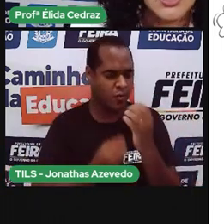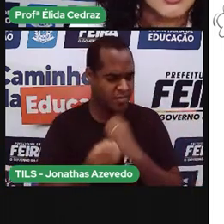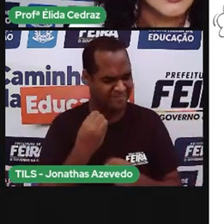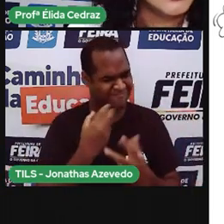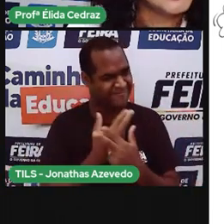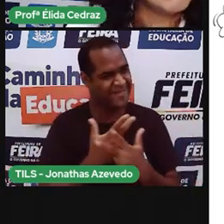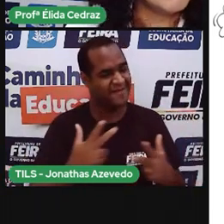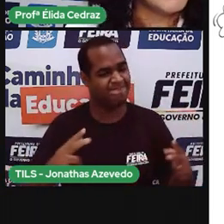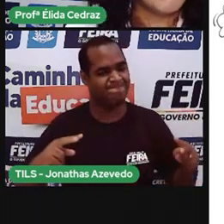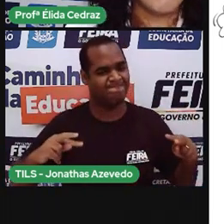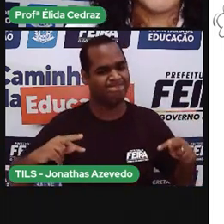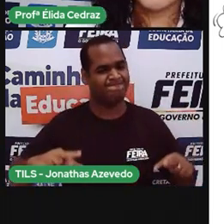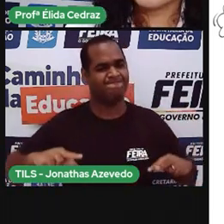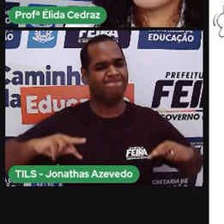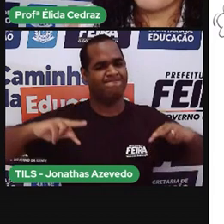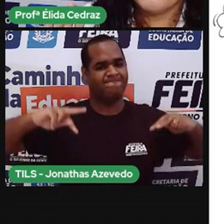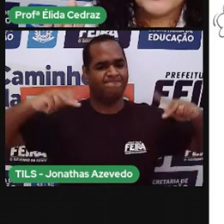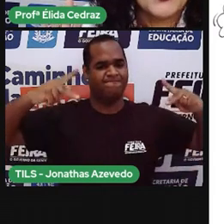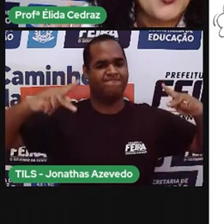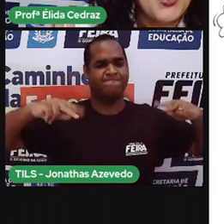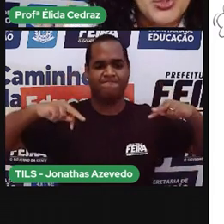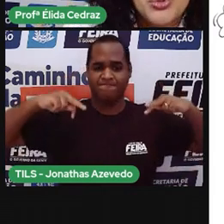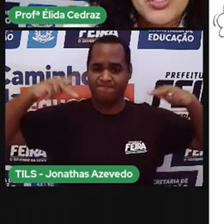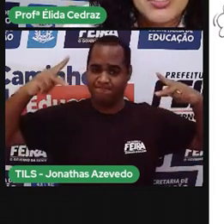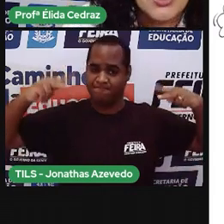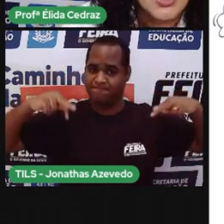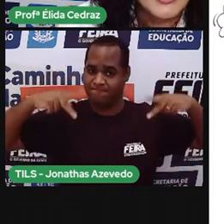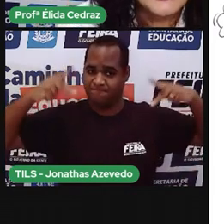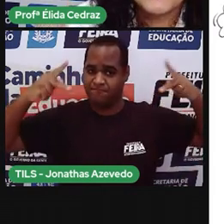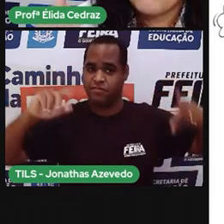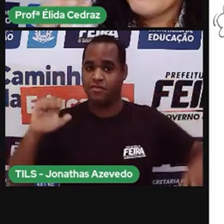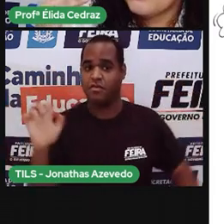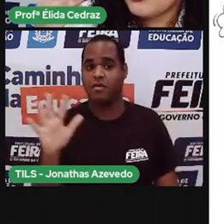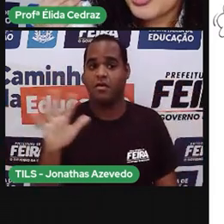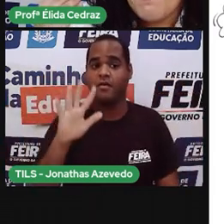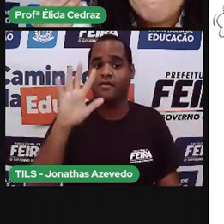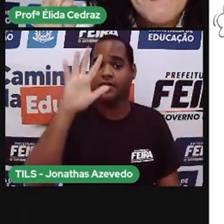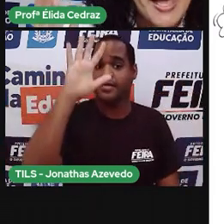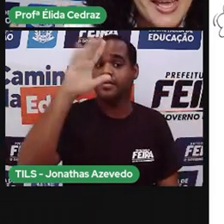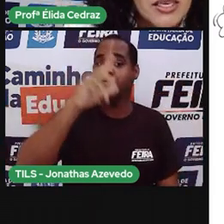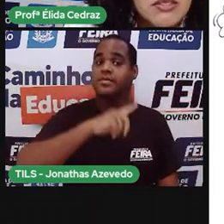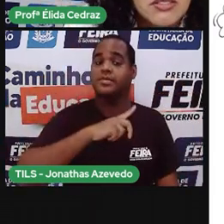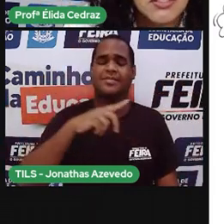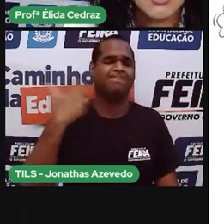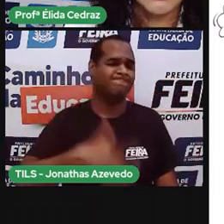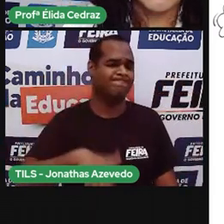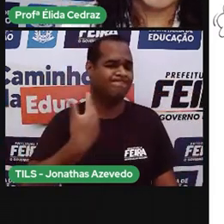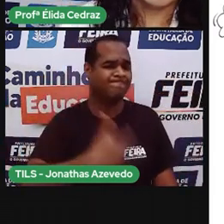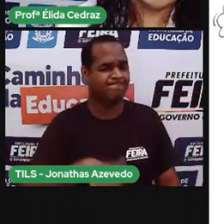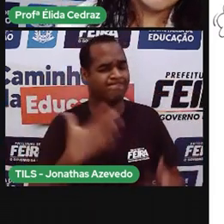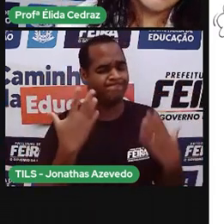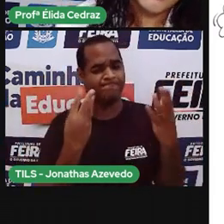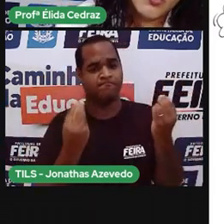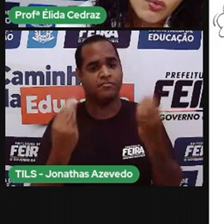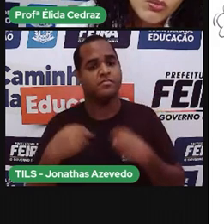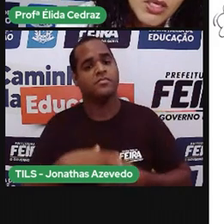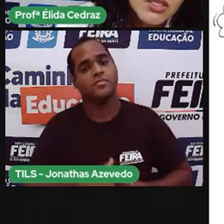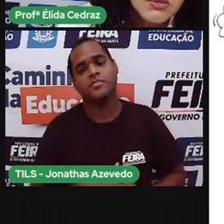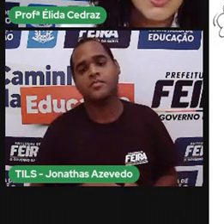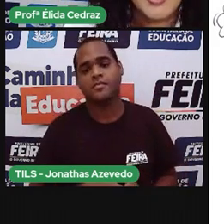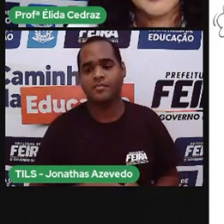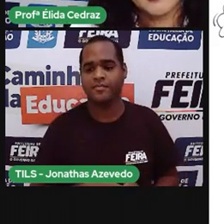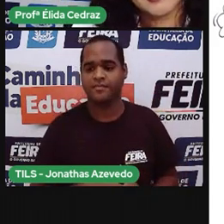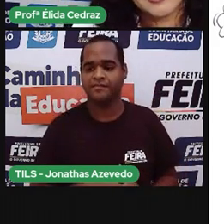alimentar, eles tiveram aumentos absurdos. Eles subiram demais.